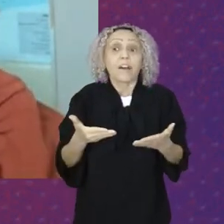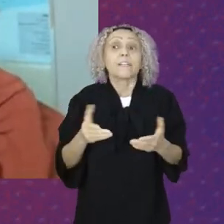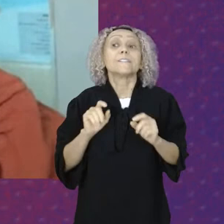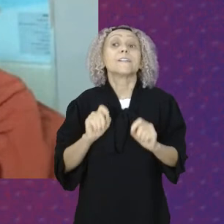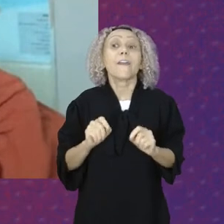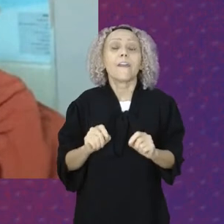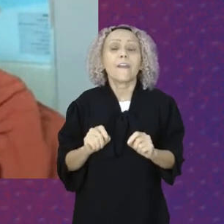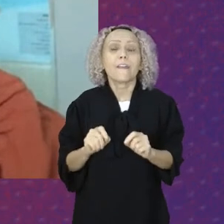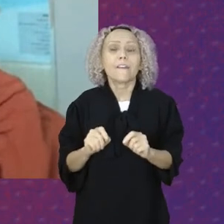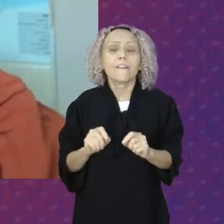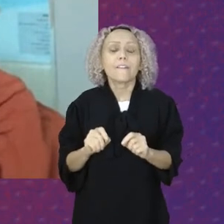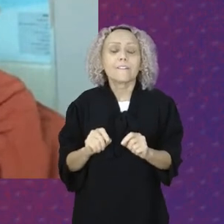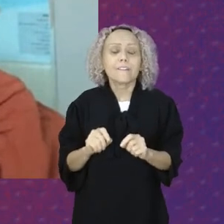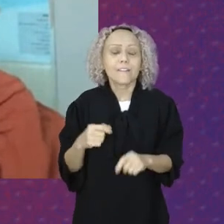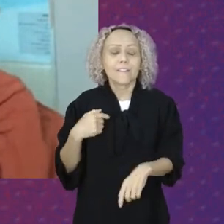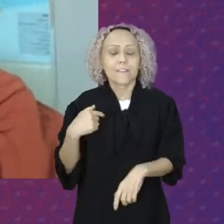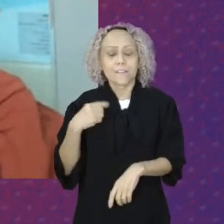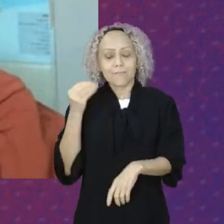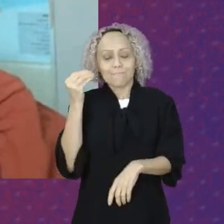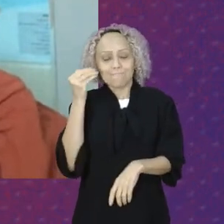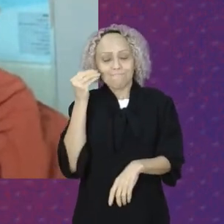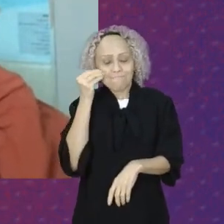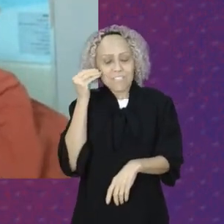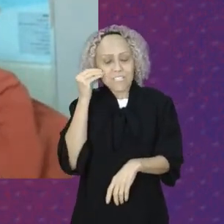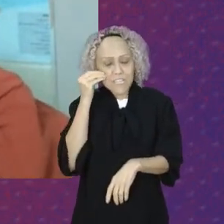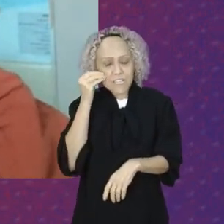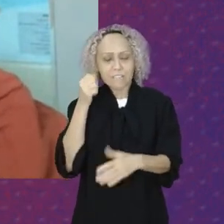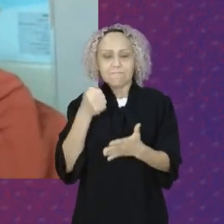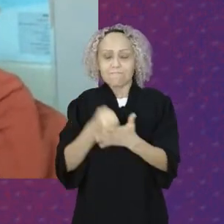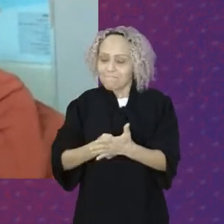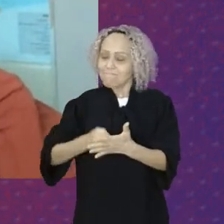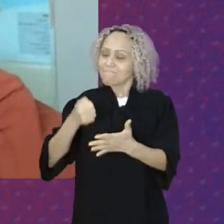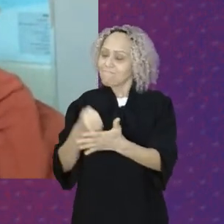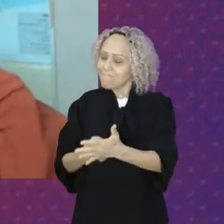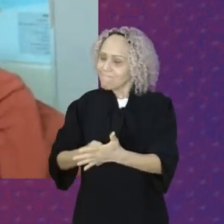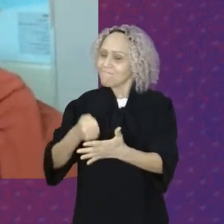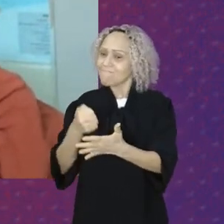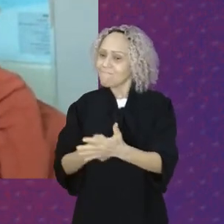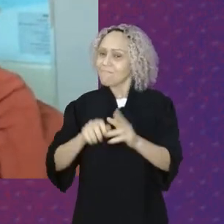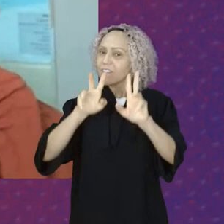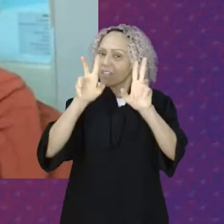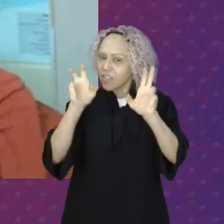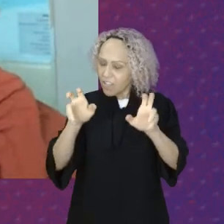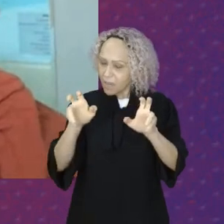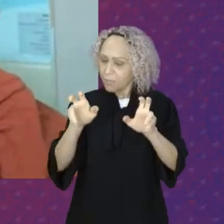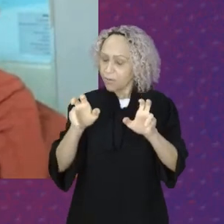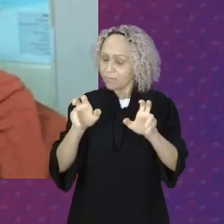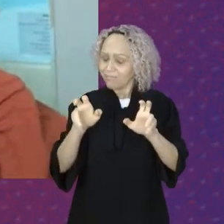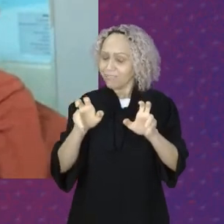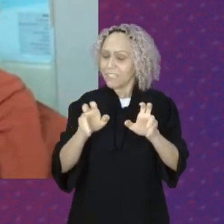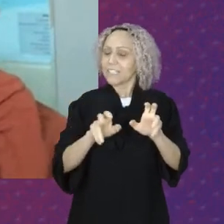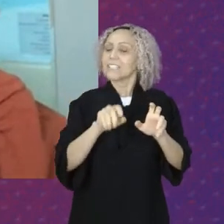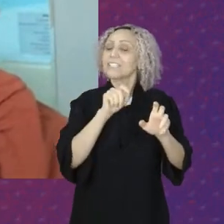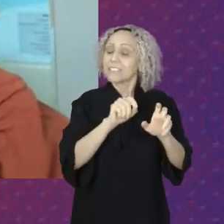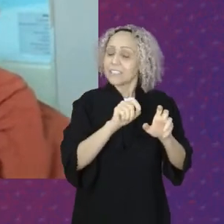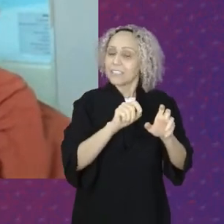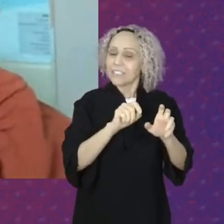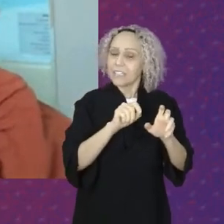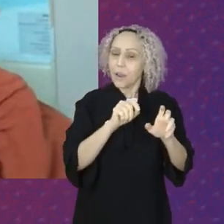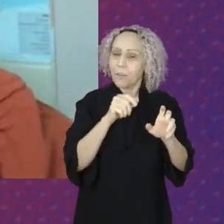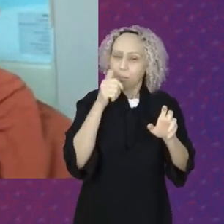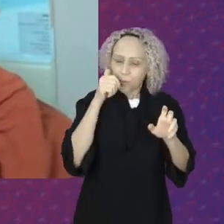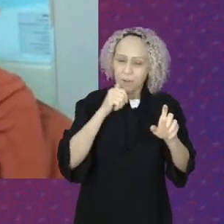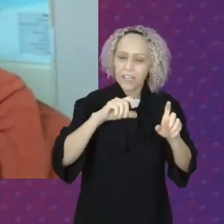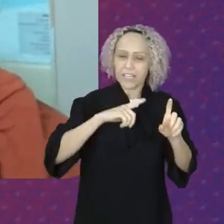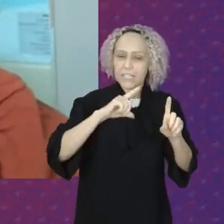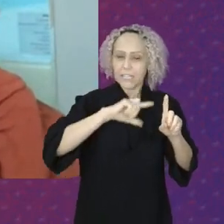que acontece com a maioria de nós mulheres é porque a gente não tem informação. Se a gente tivesse informação